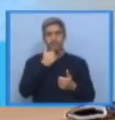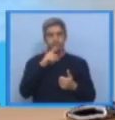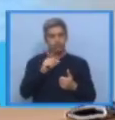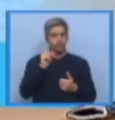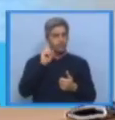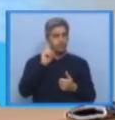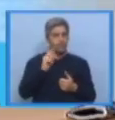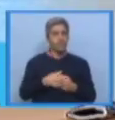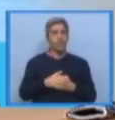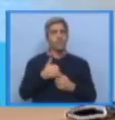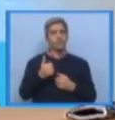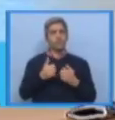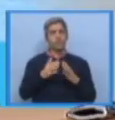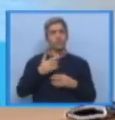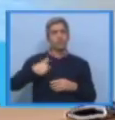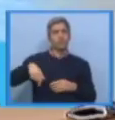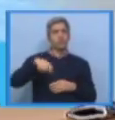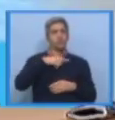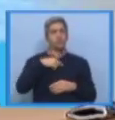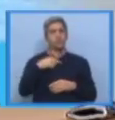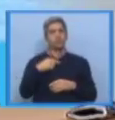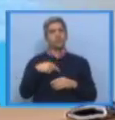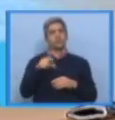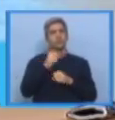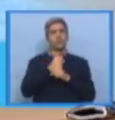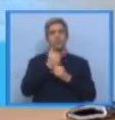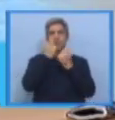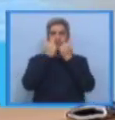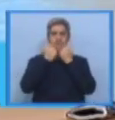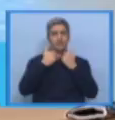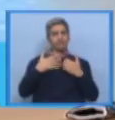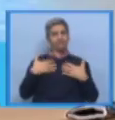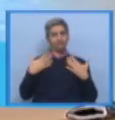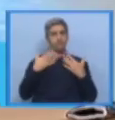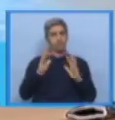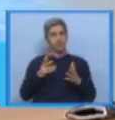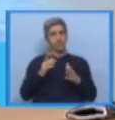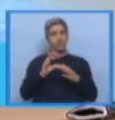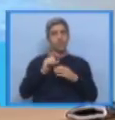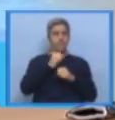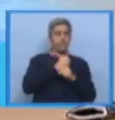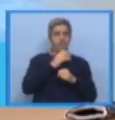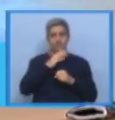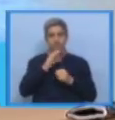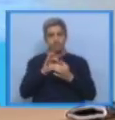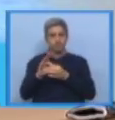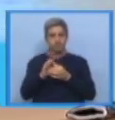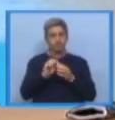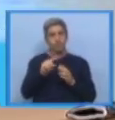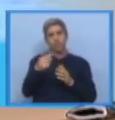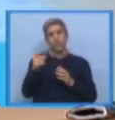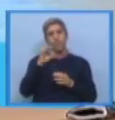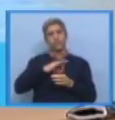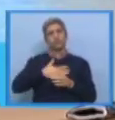também, porque é bom que todos nós vamos trabalhar satisfeitos. E essa conciliação de trabalho e família, que aliás de resto se estende a outras